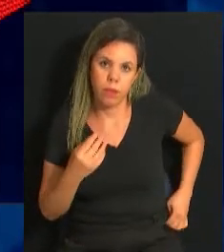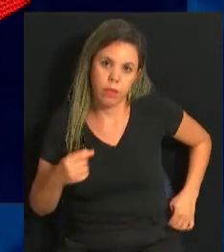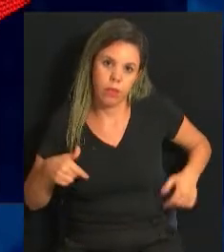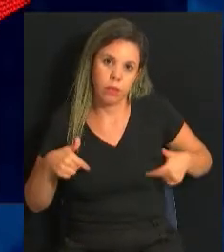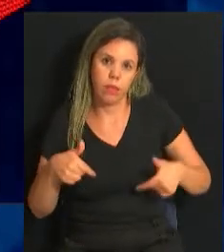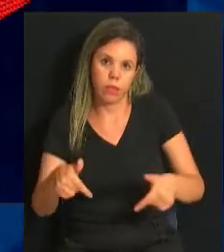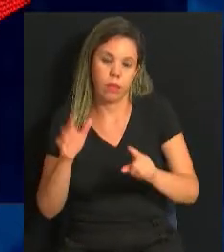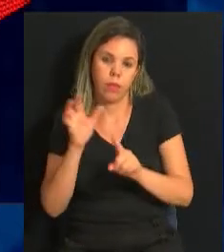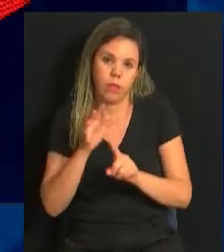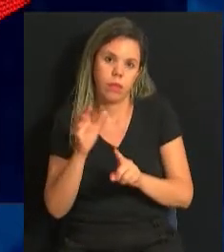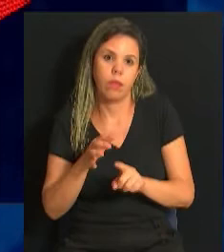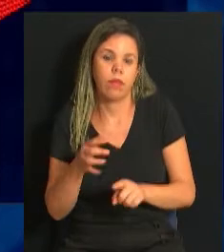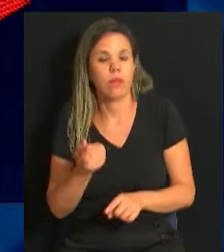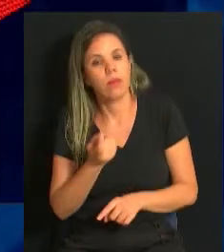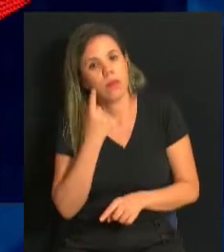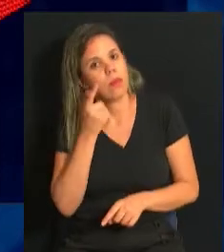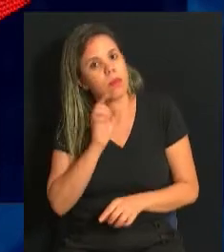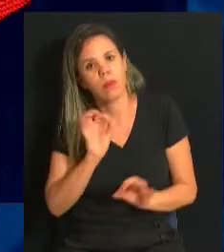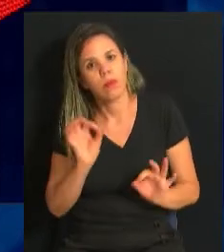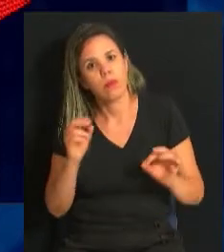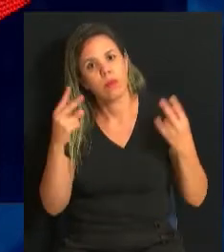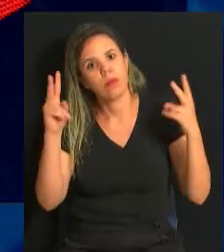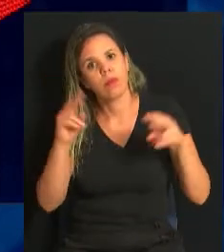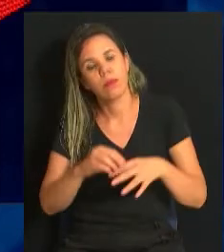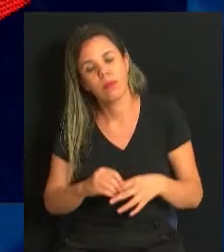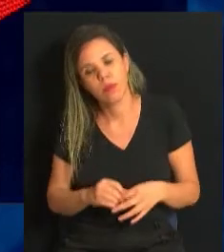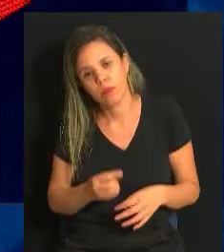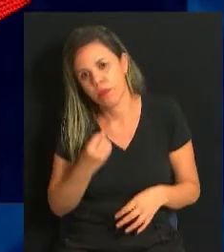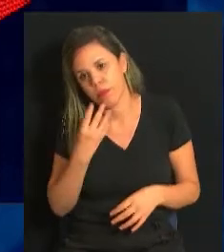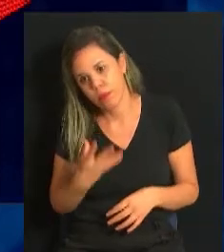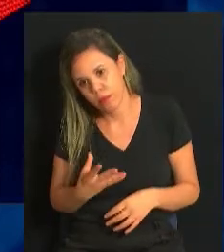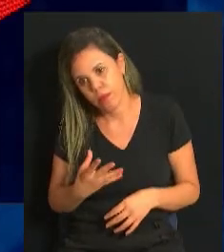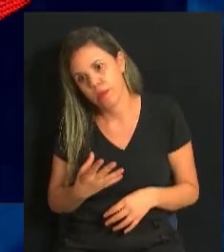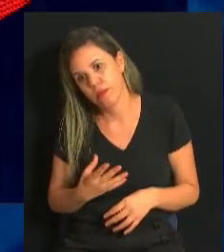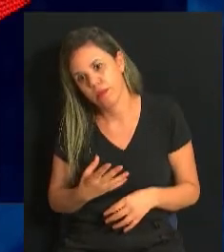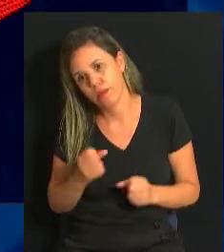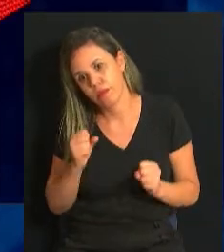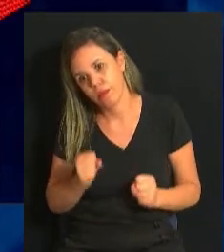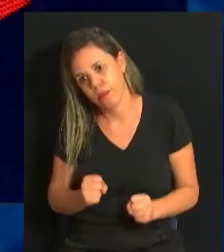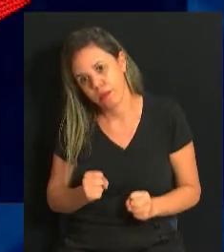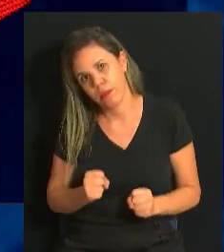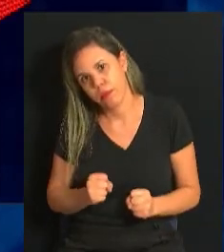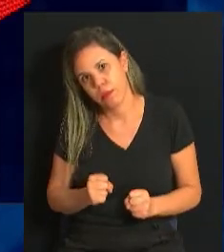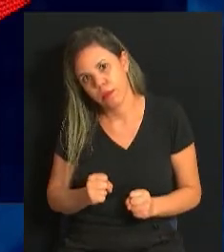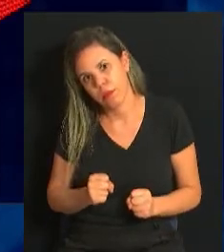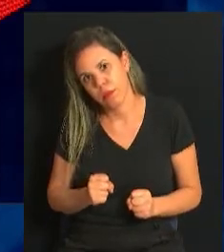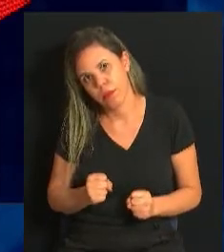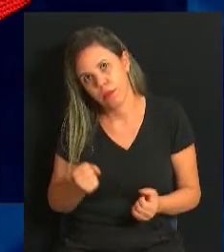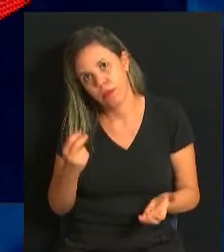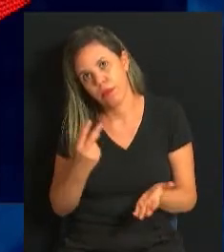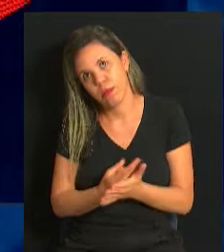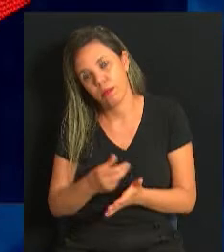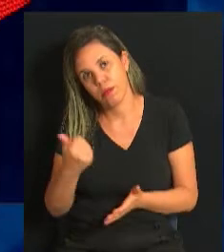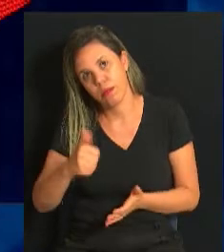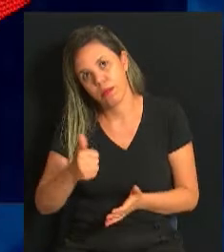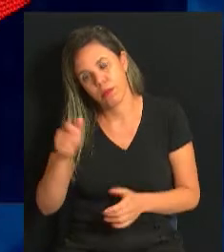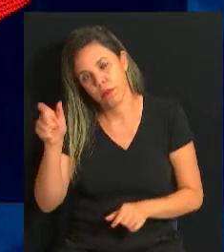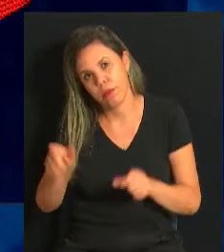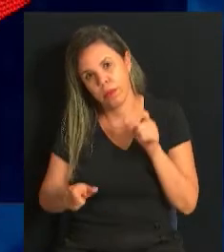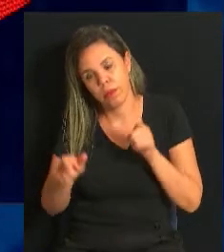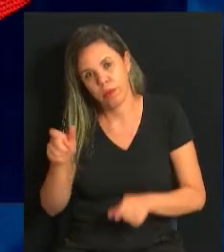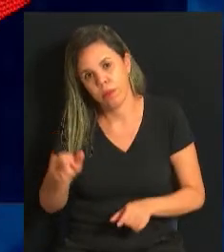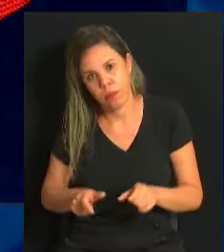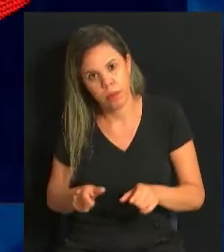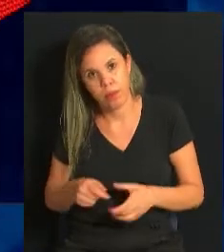pressionou o peixe não conseguiu a Vitória Mas foi bem então Daniel Paulista pode colocar aí os mesmos 11 titulares